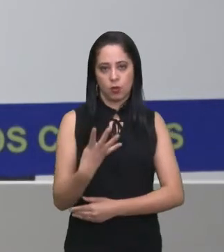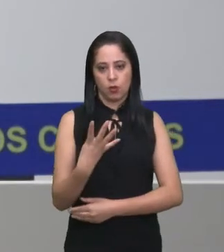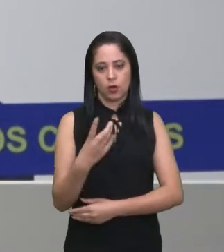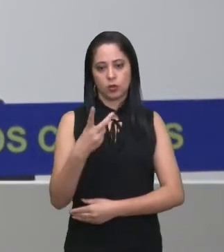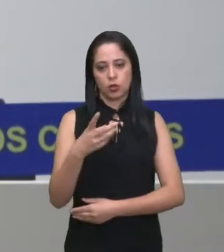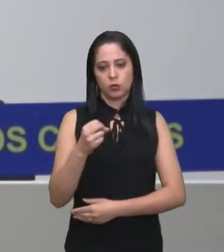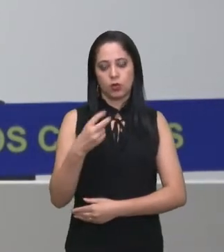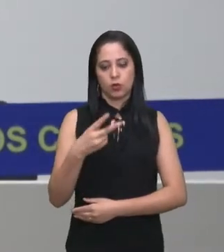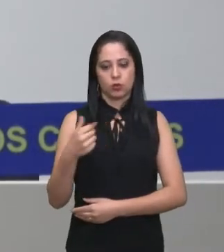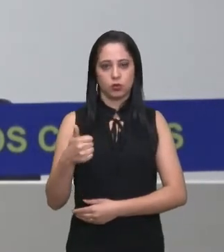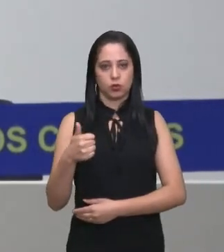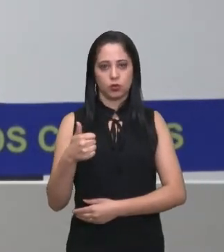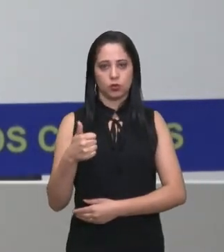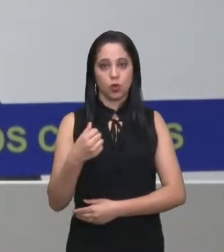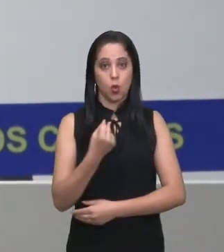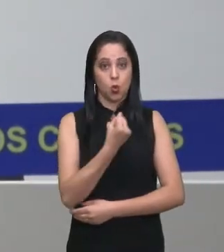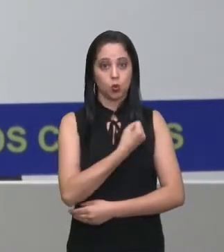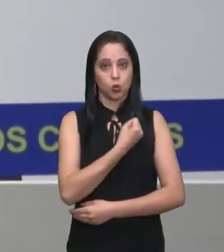11.604/2021, número